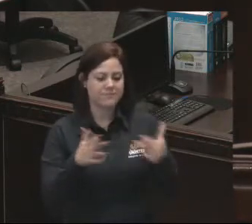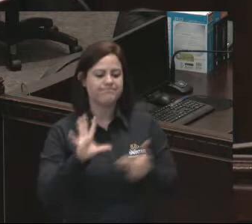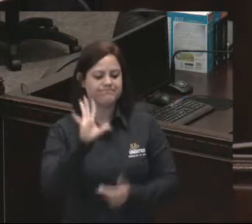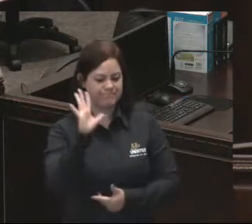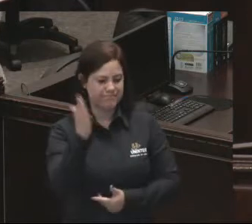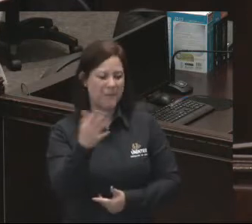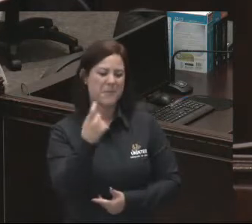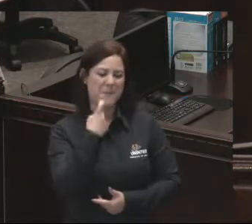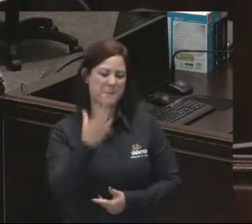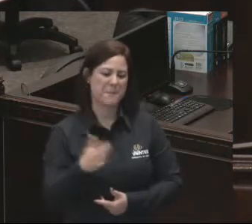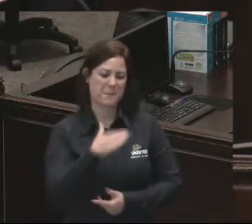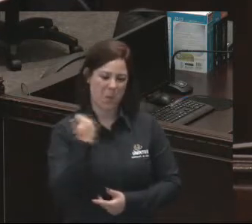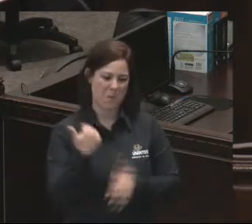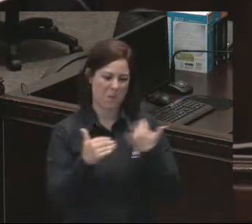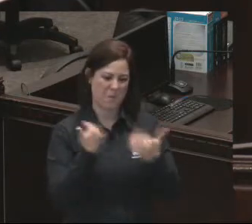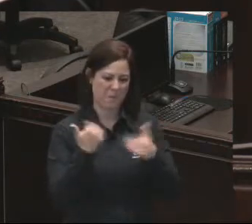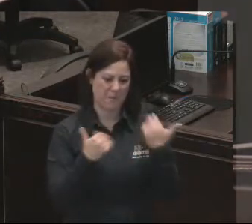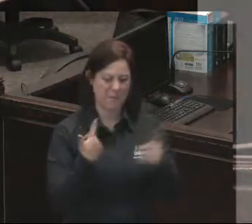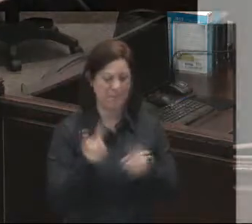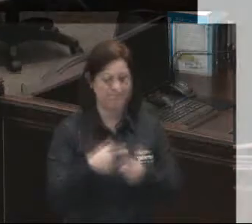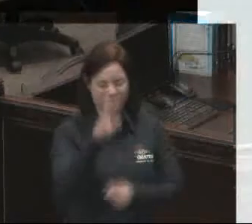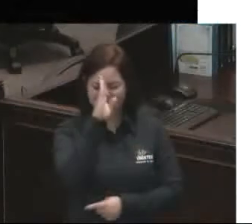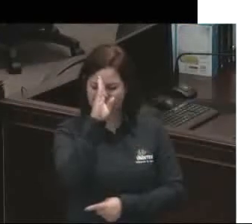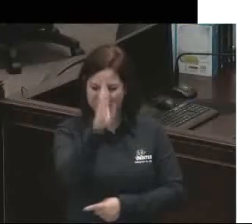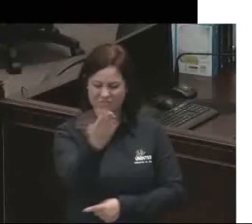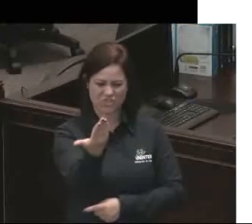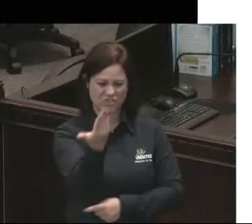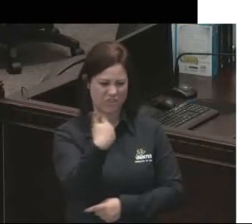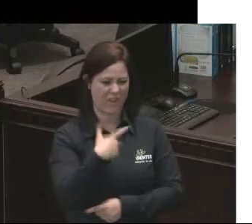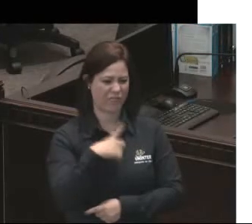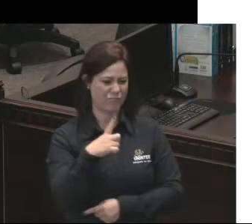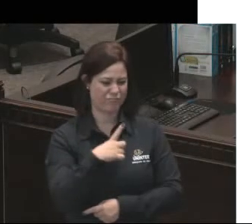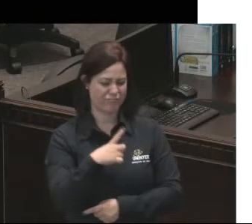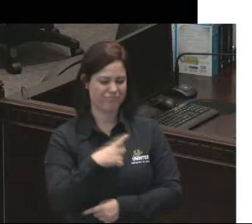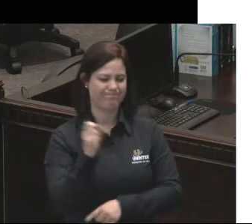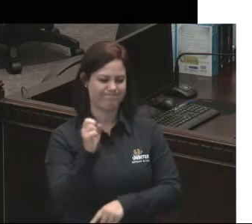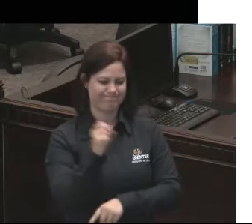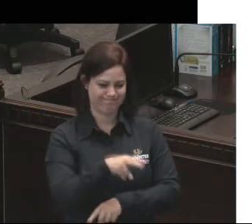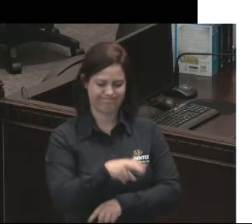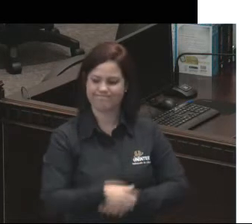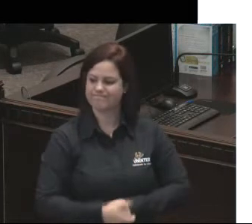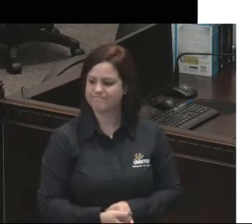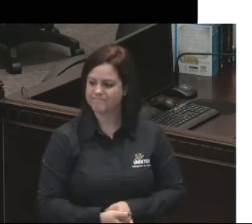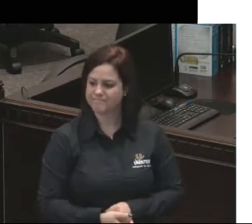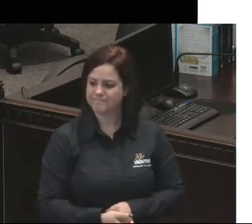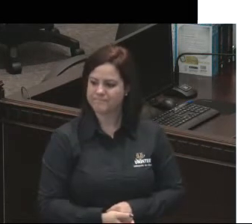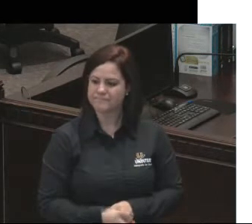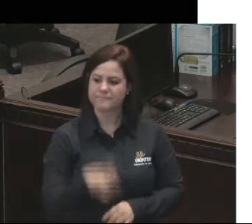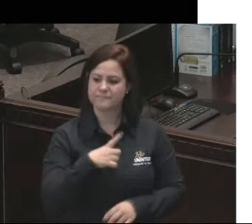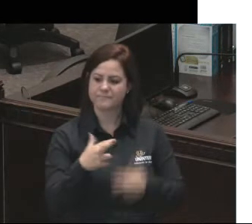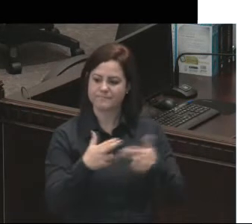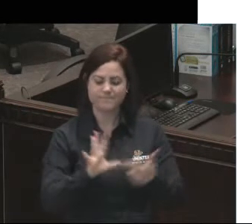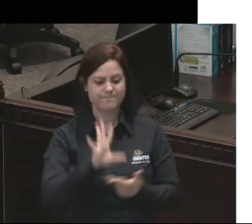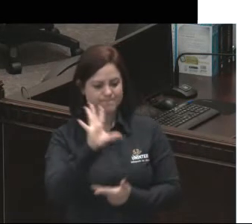de peixes, principalmente, porque são os que estão mais suscetíveis a esse ambiente aquático. Então, são várias